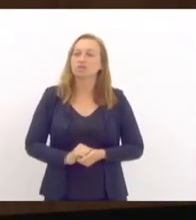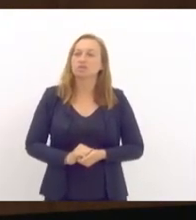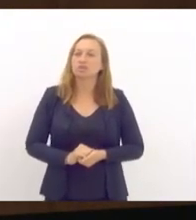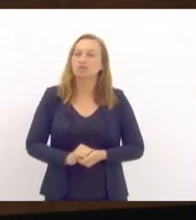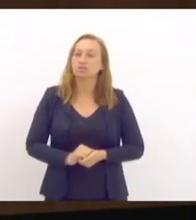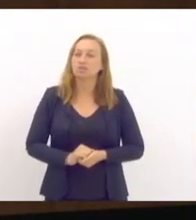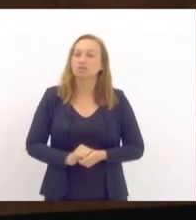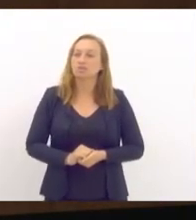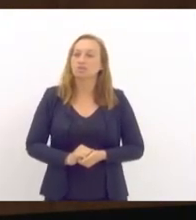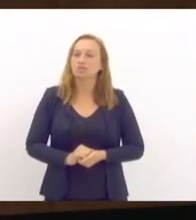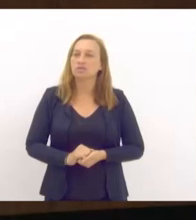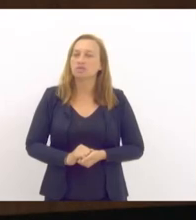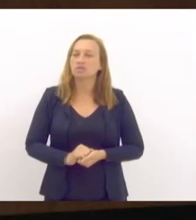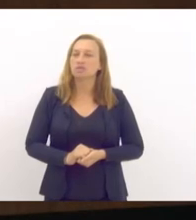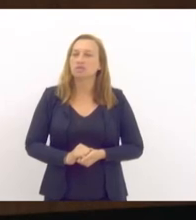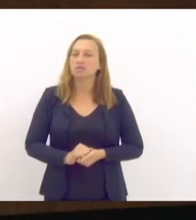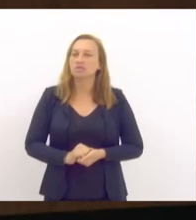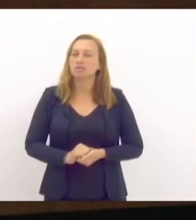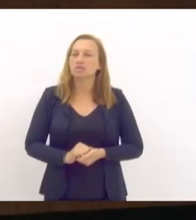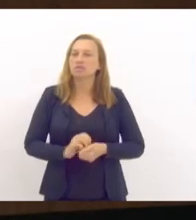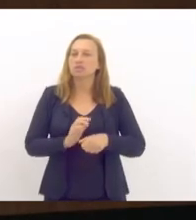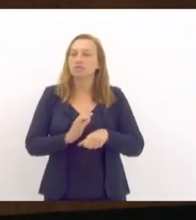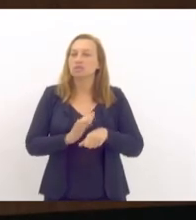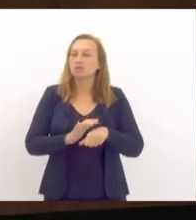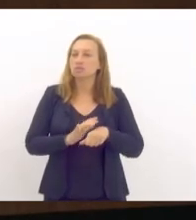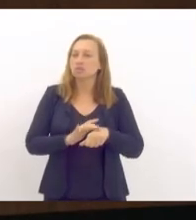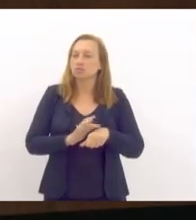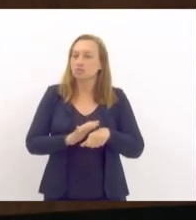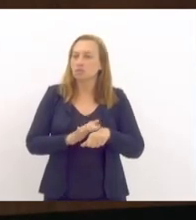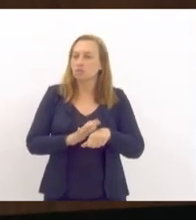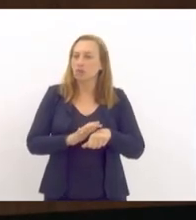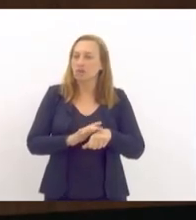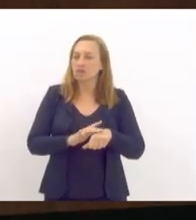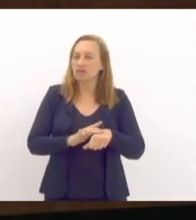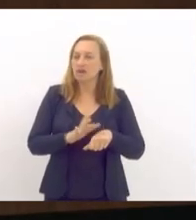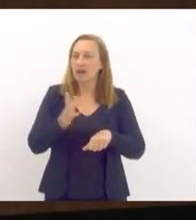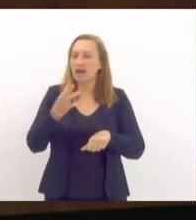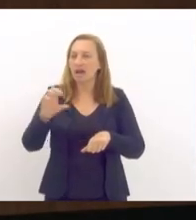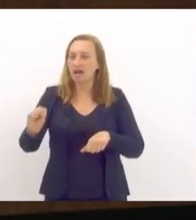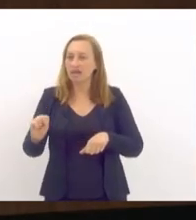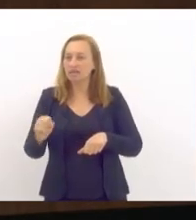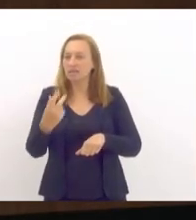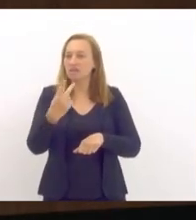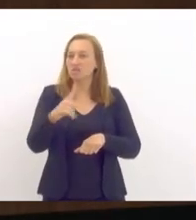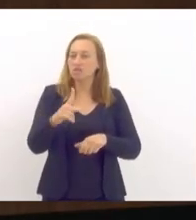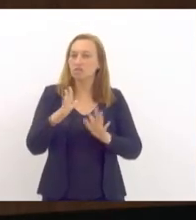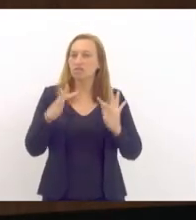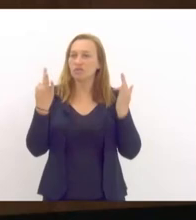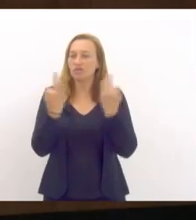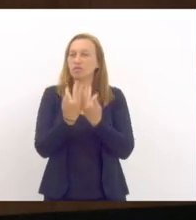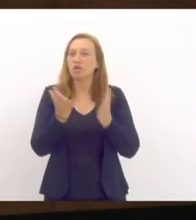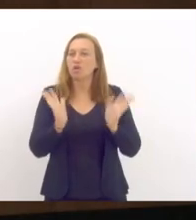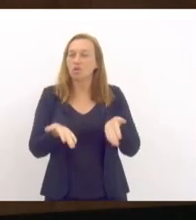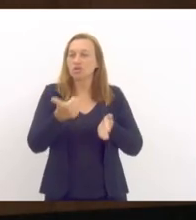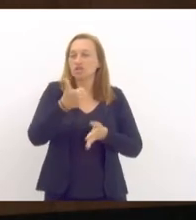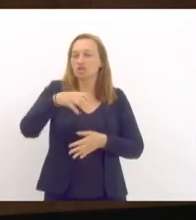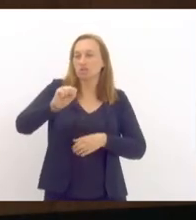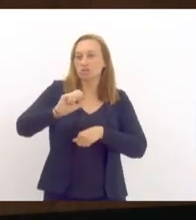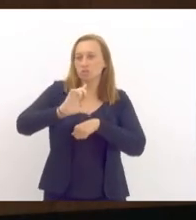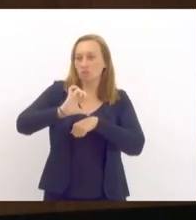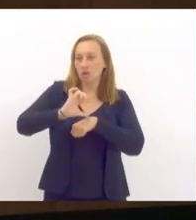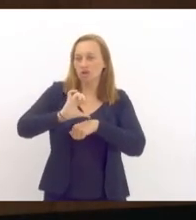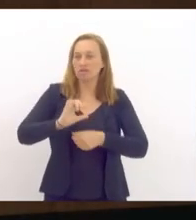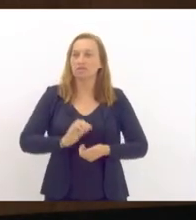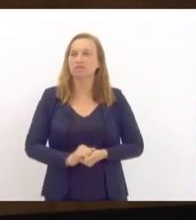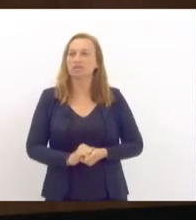ou com doenças raras e seus familiares é uma sessão hoje às 18 horas